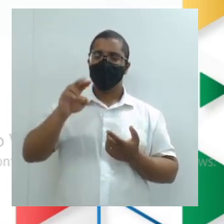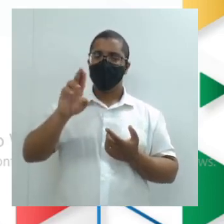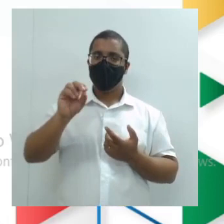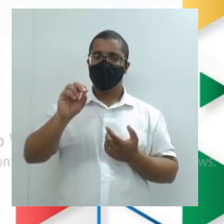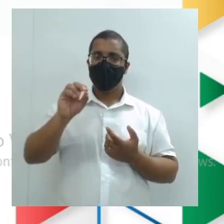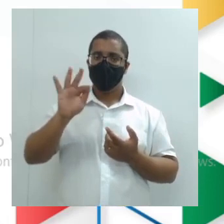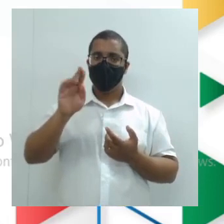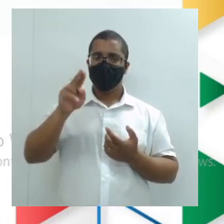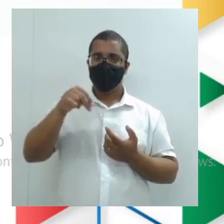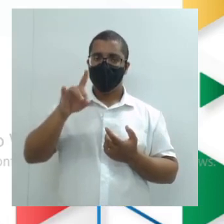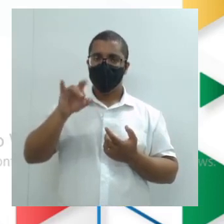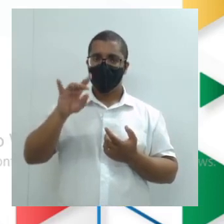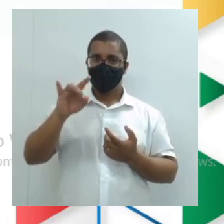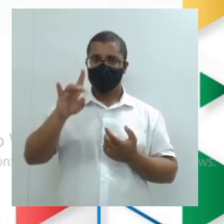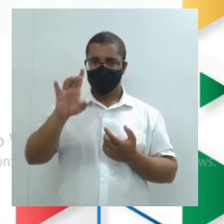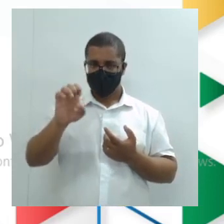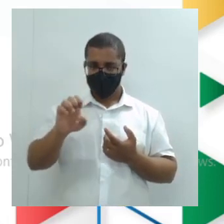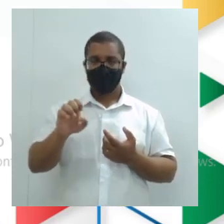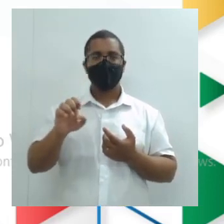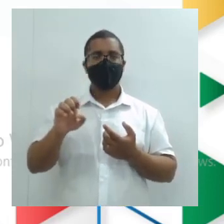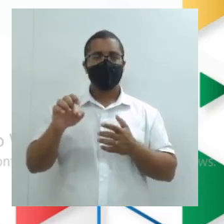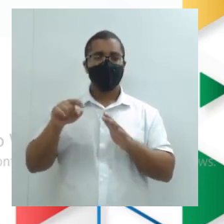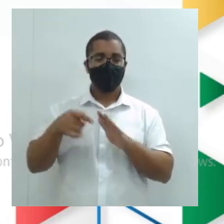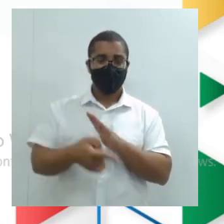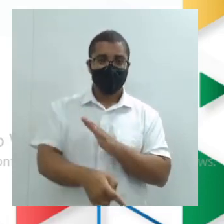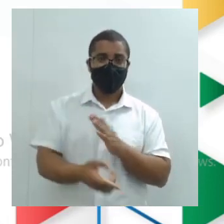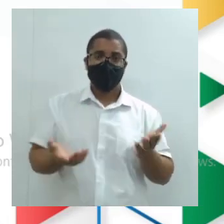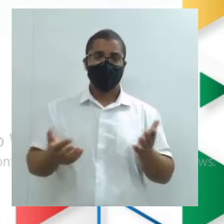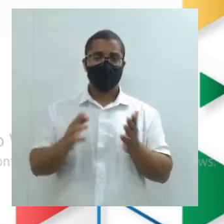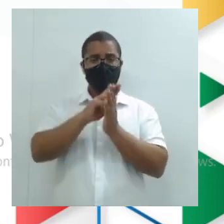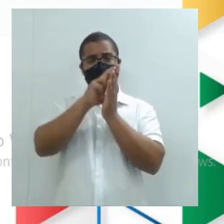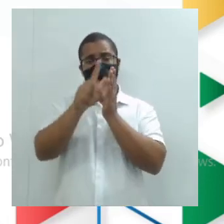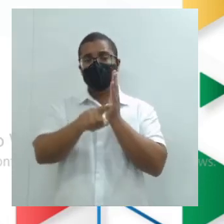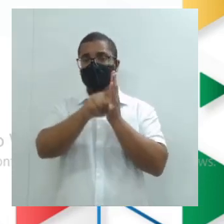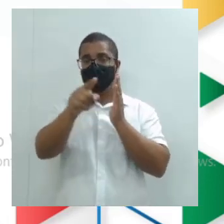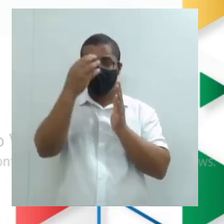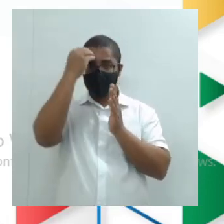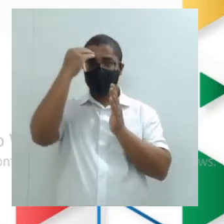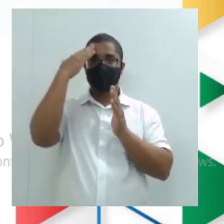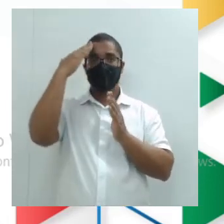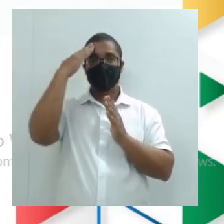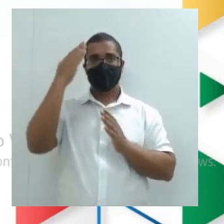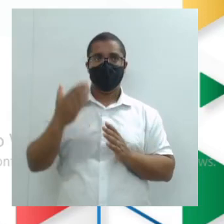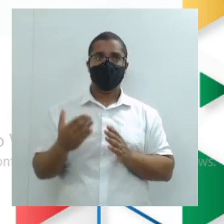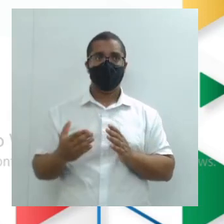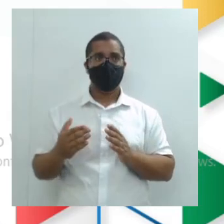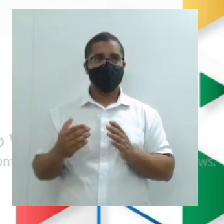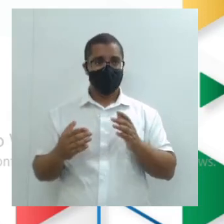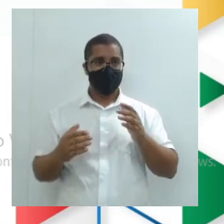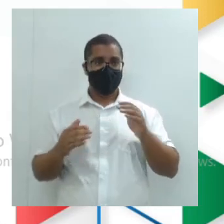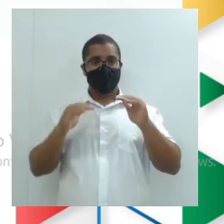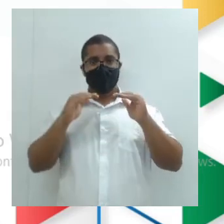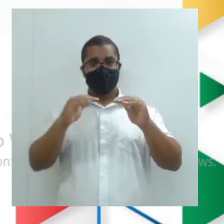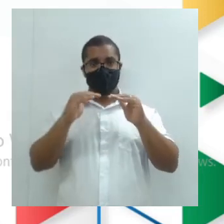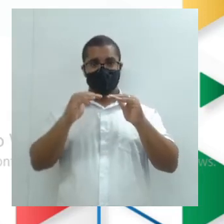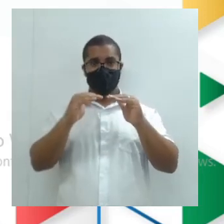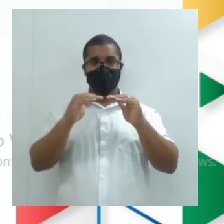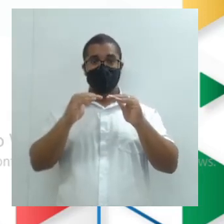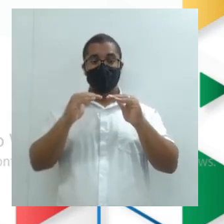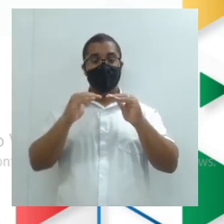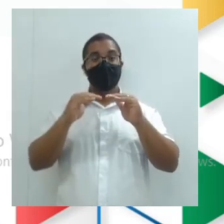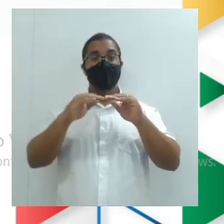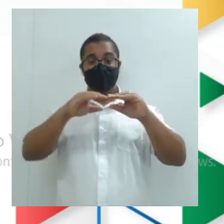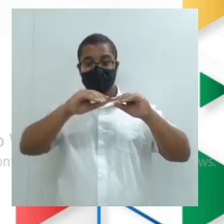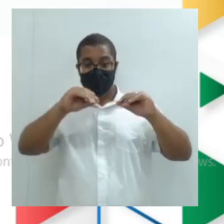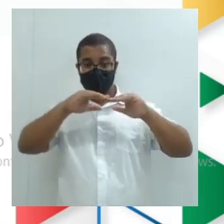Essas expressões precisam estar bem claras para você poder responder. 4 andares acima do